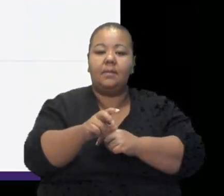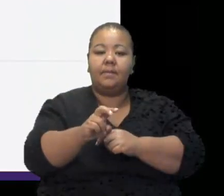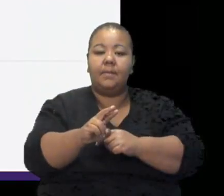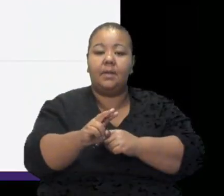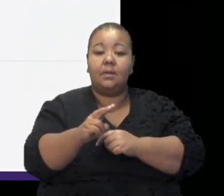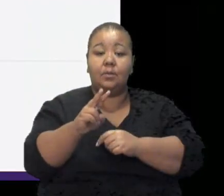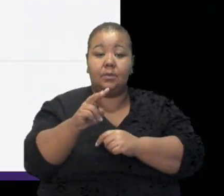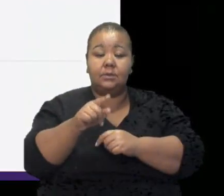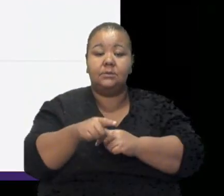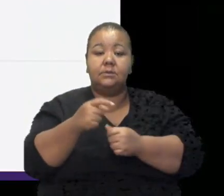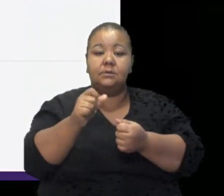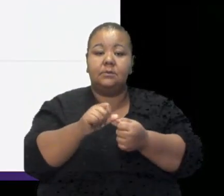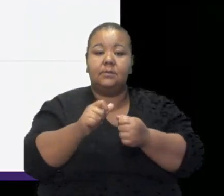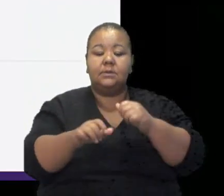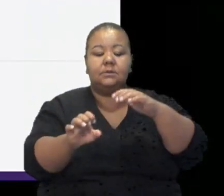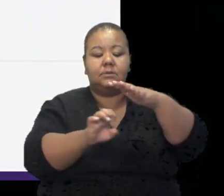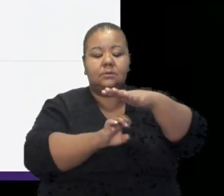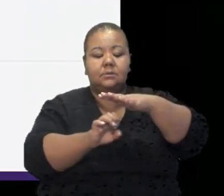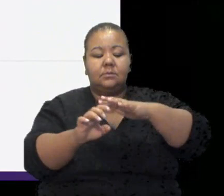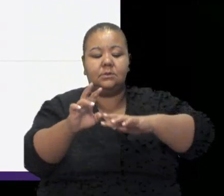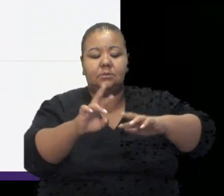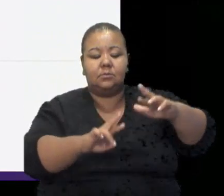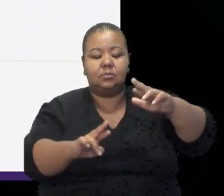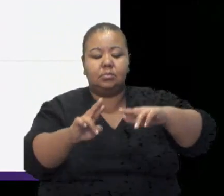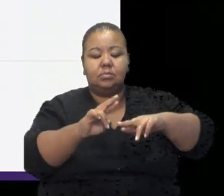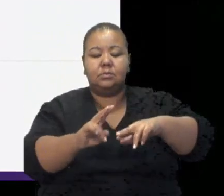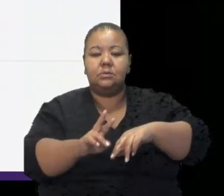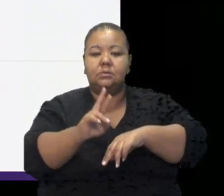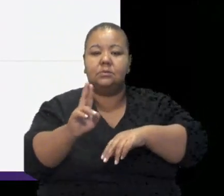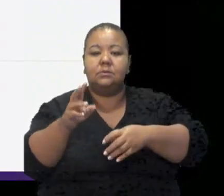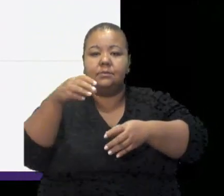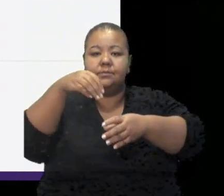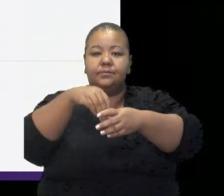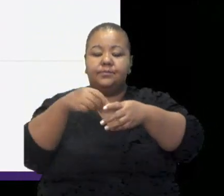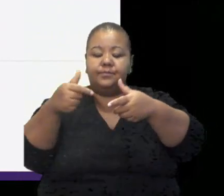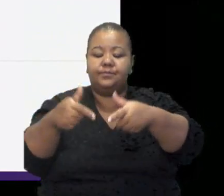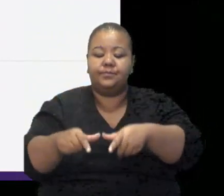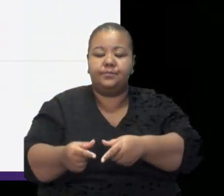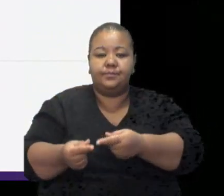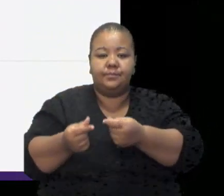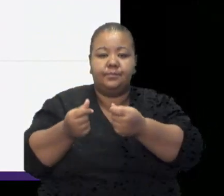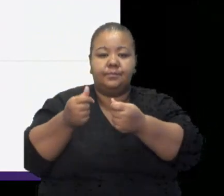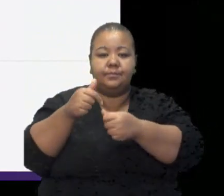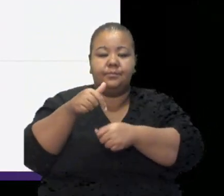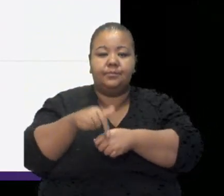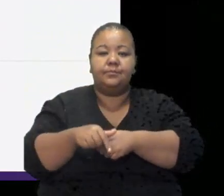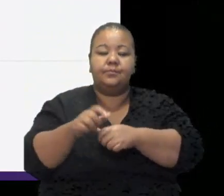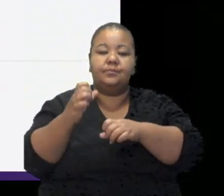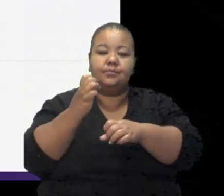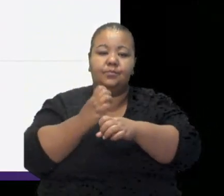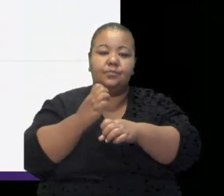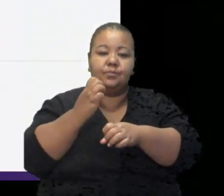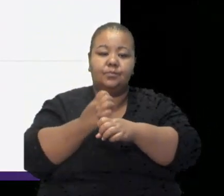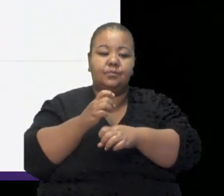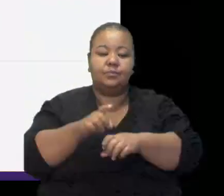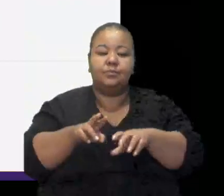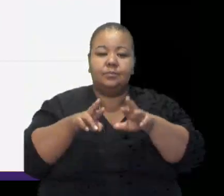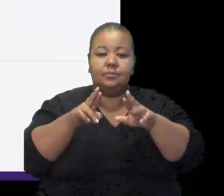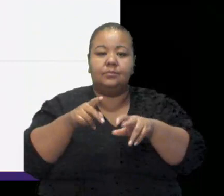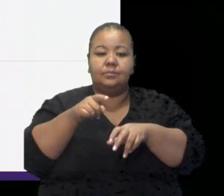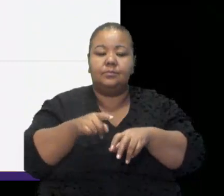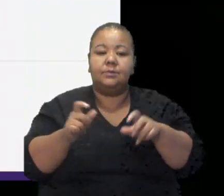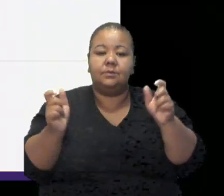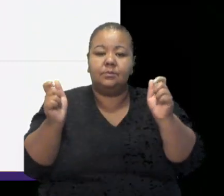que as empresas avaliem as aplicações da futura demanda nas áreas financeiras, na área de engenharia, assim como